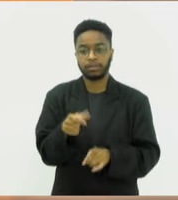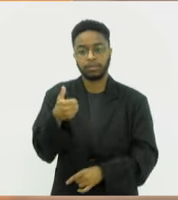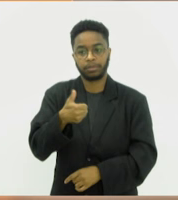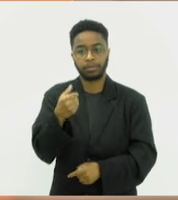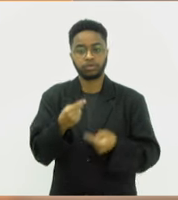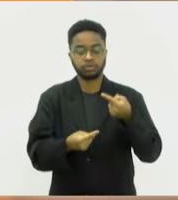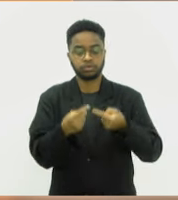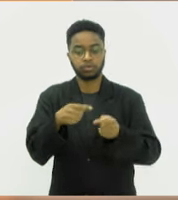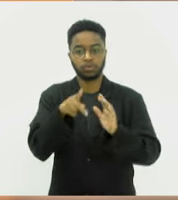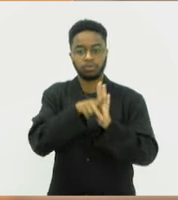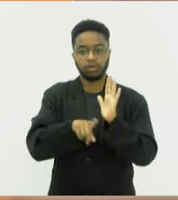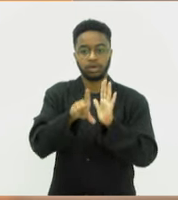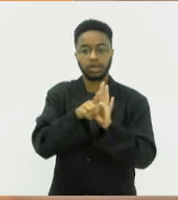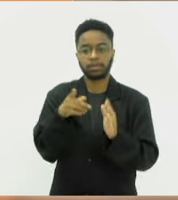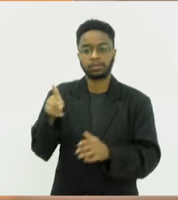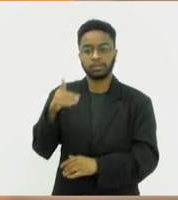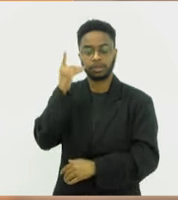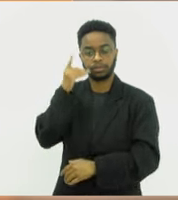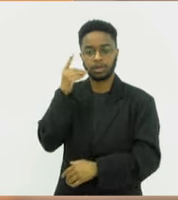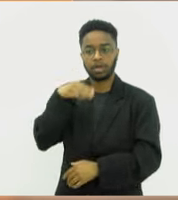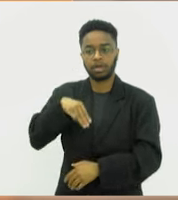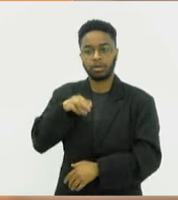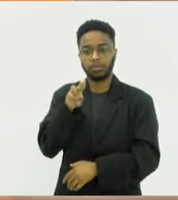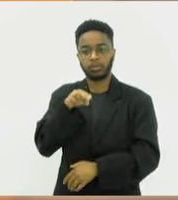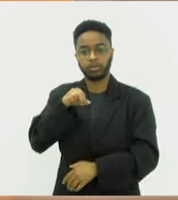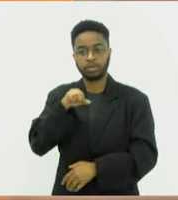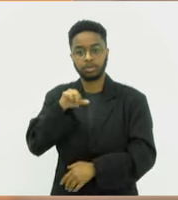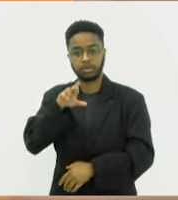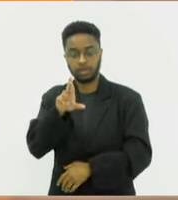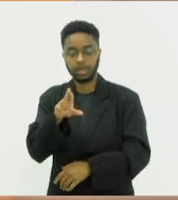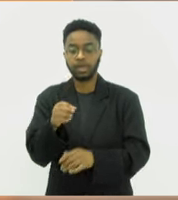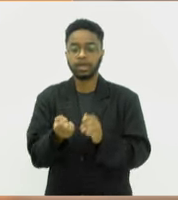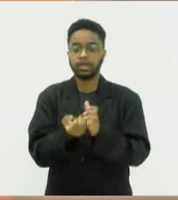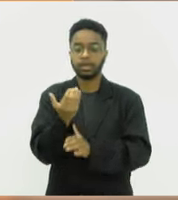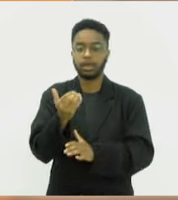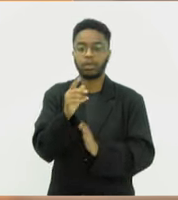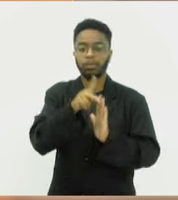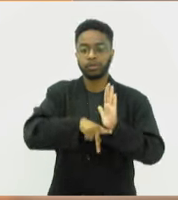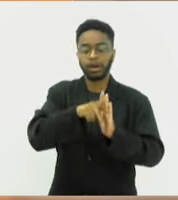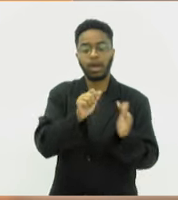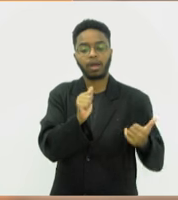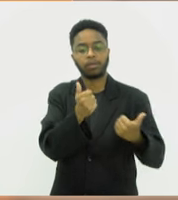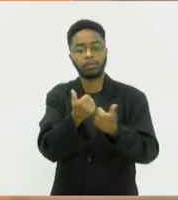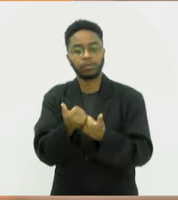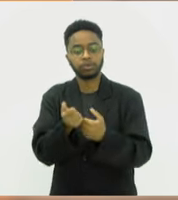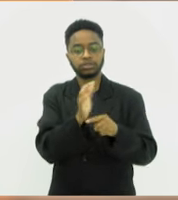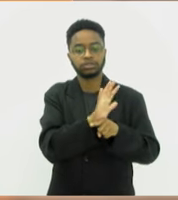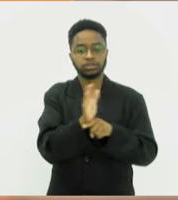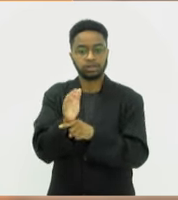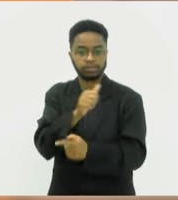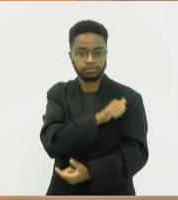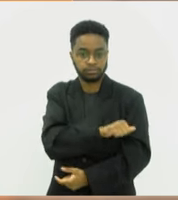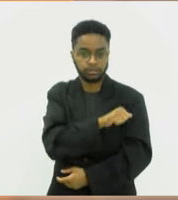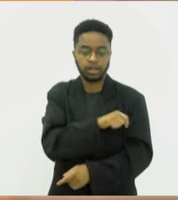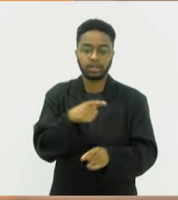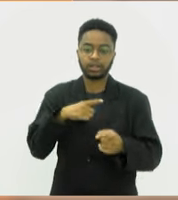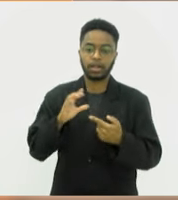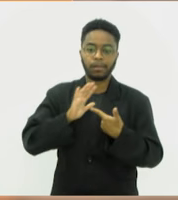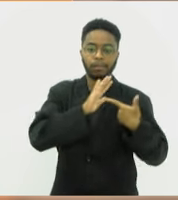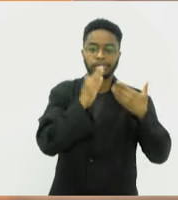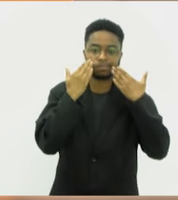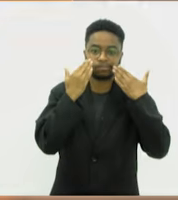deputado Munir Neto, que cria o programa de apoio ao cinema fluminense em mostras, festivais e premiações.